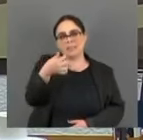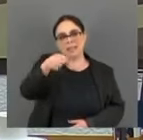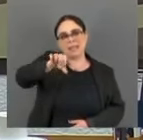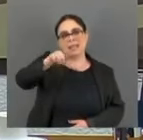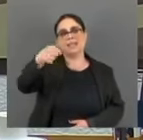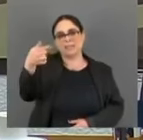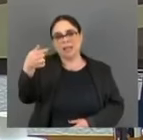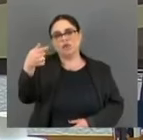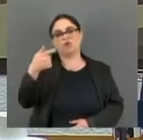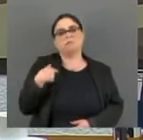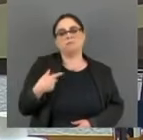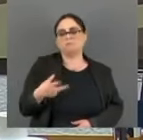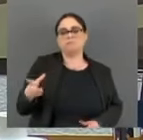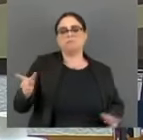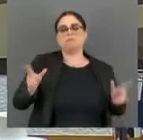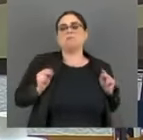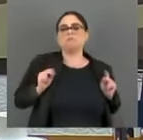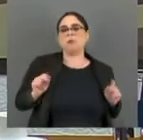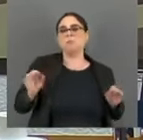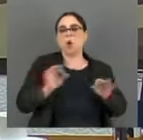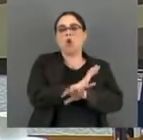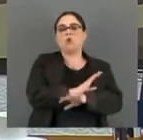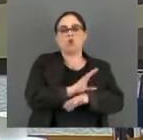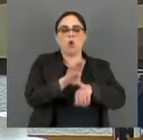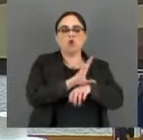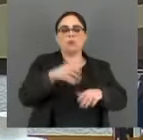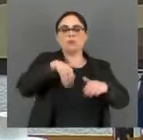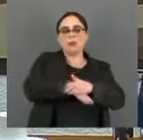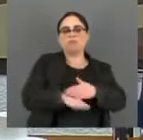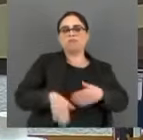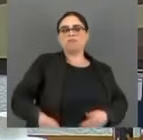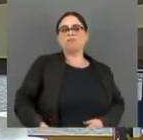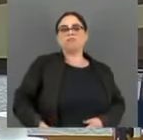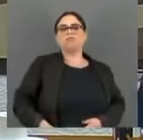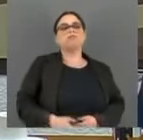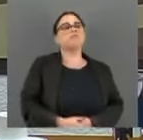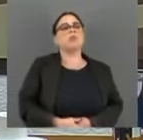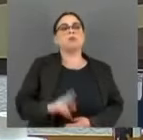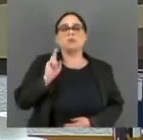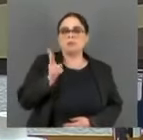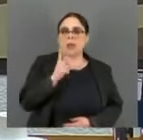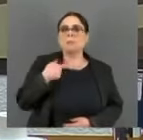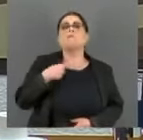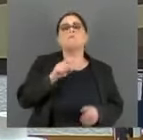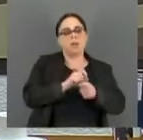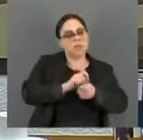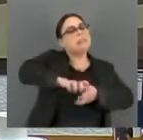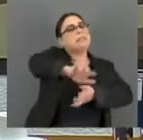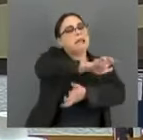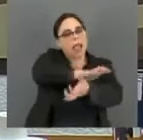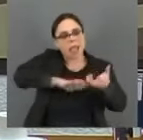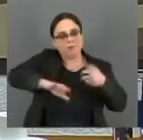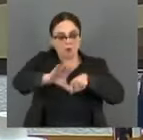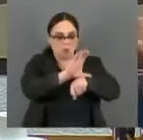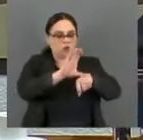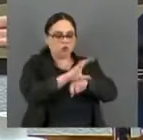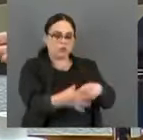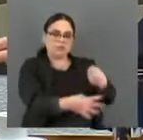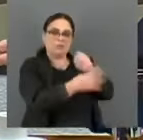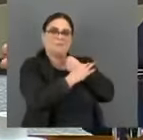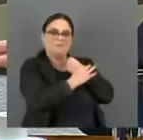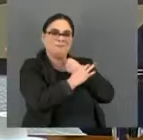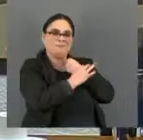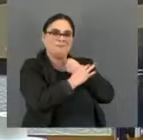garantia sempre me garantiu eu fiz o que devia fazer fiz greve e a constituição me garantiu